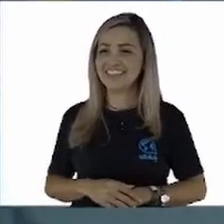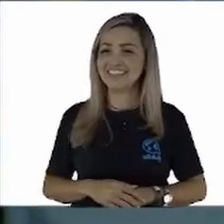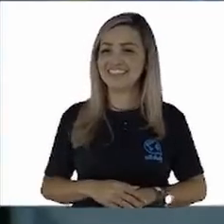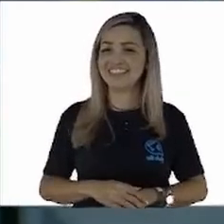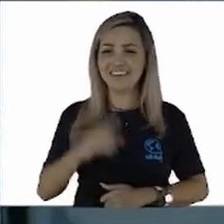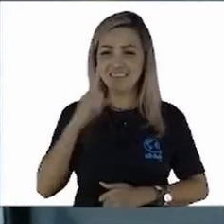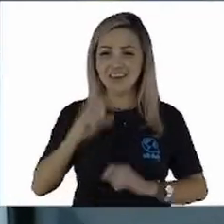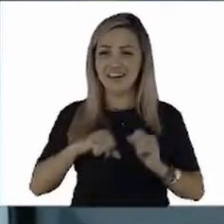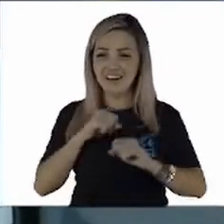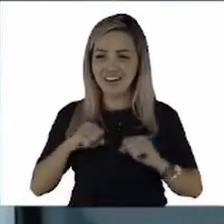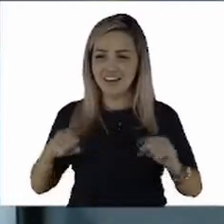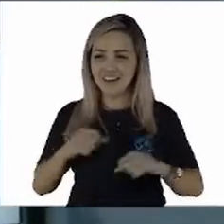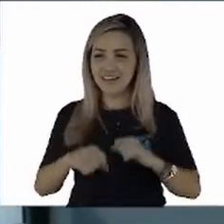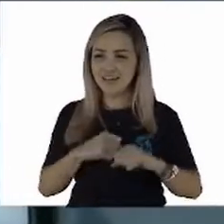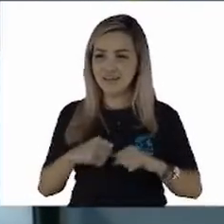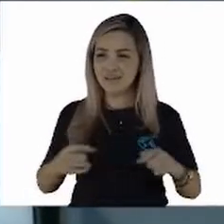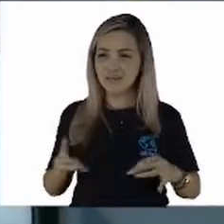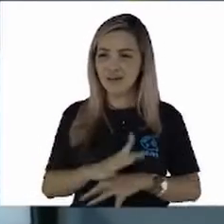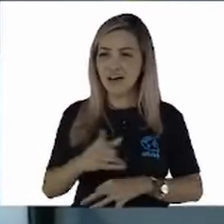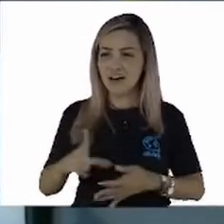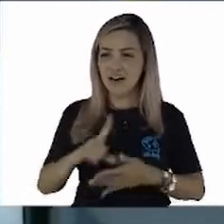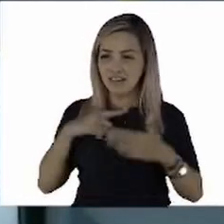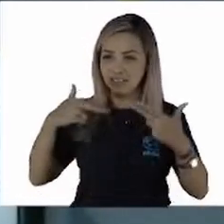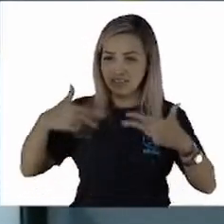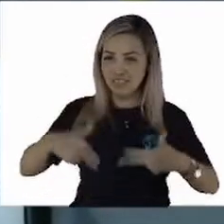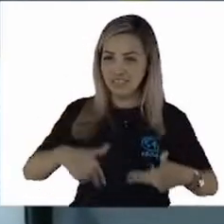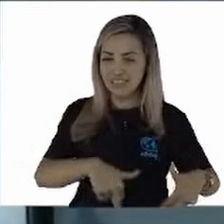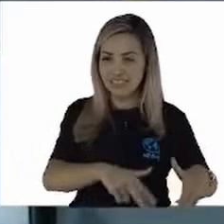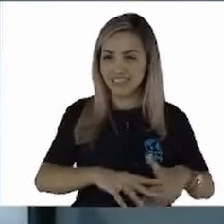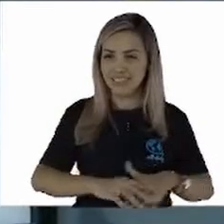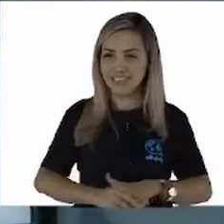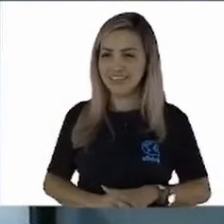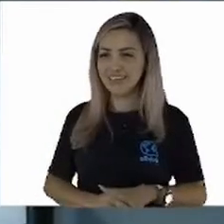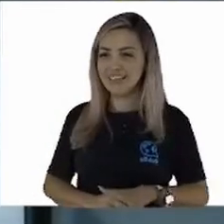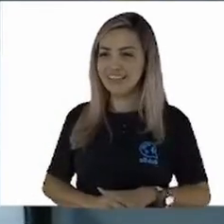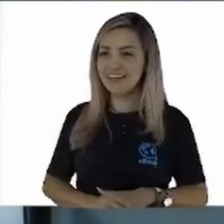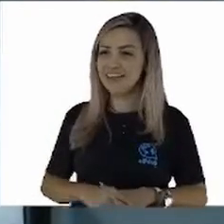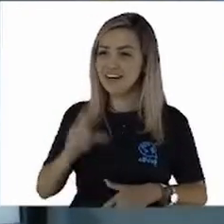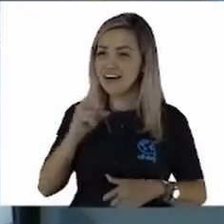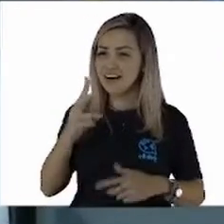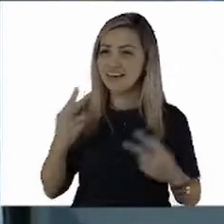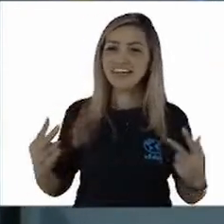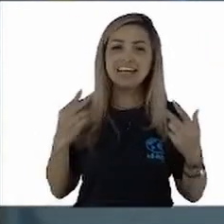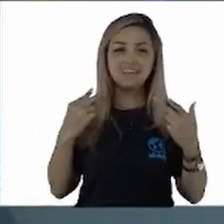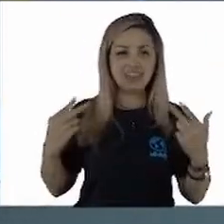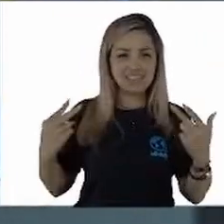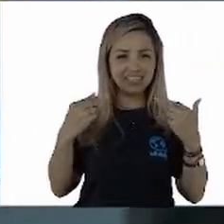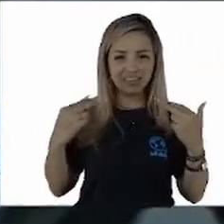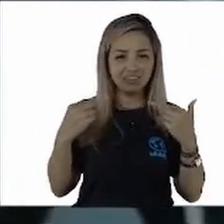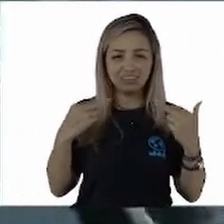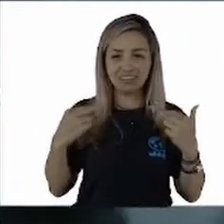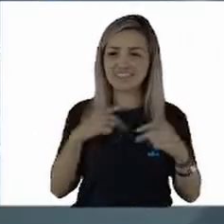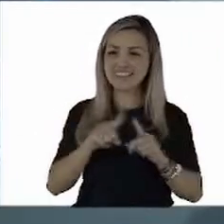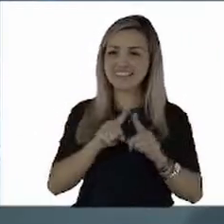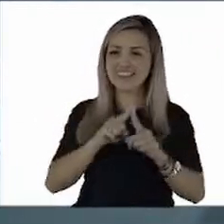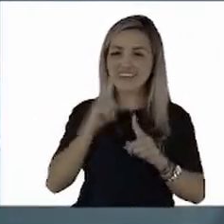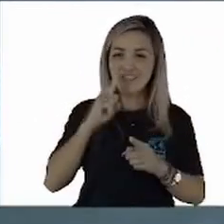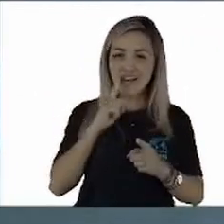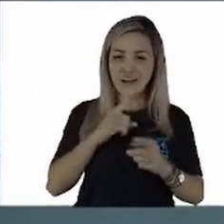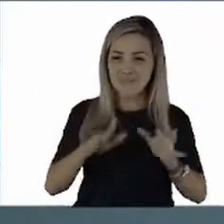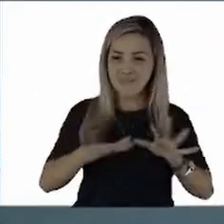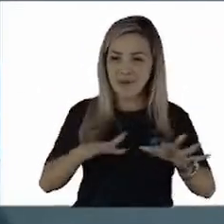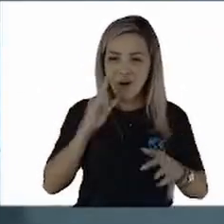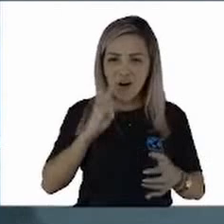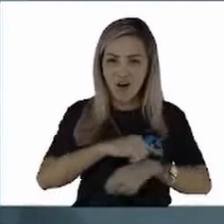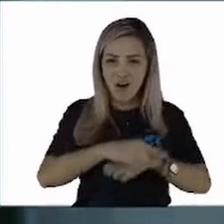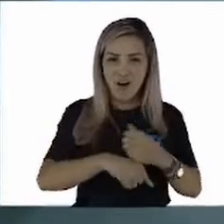nó aqui, Vitor Hugo. Aí, antes de descer, peço só que vocês reparem a marca do ódio do ser humano no pulso do outro. Aí pra